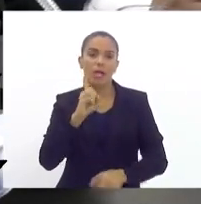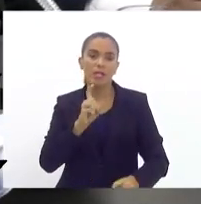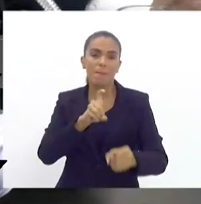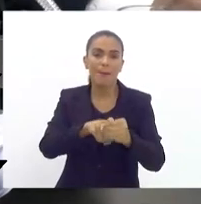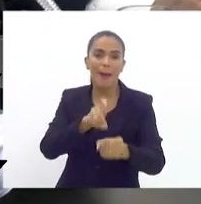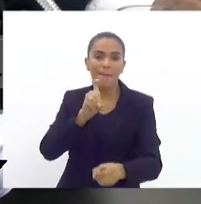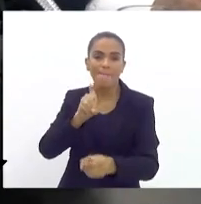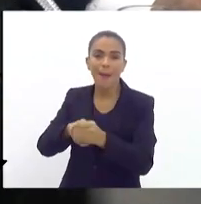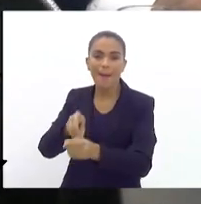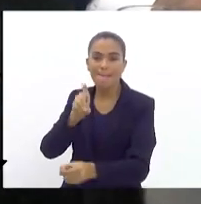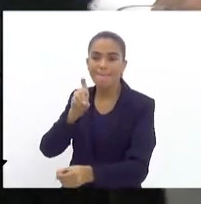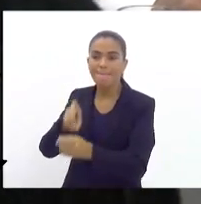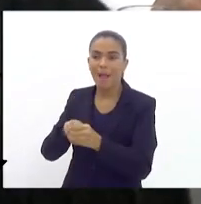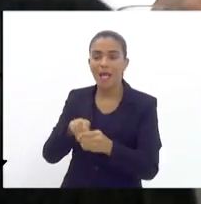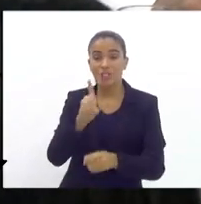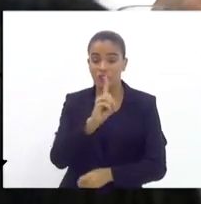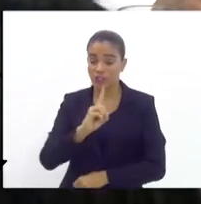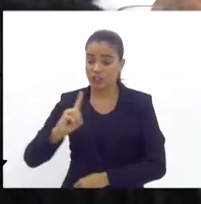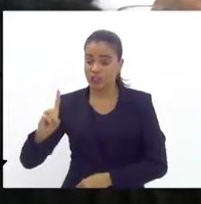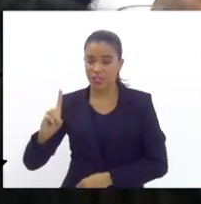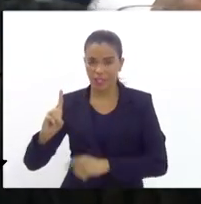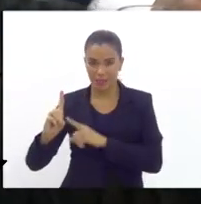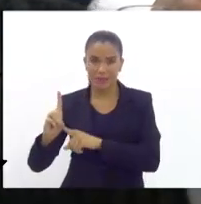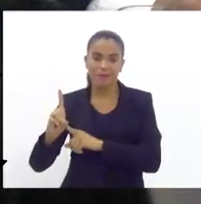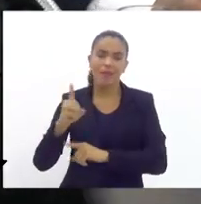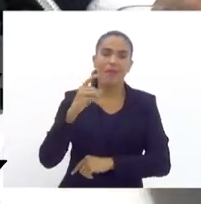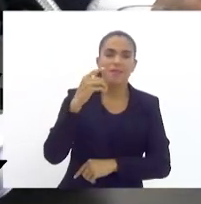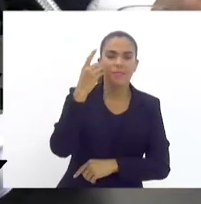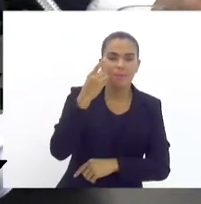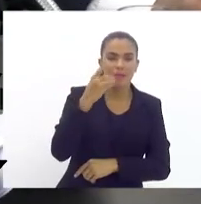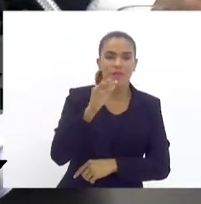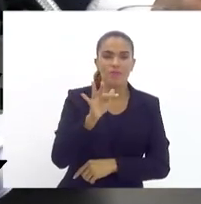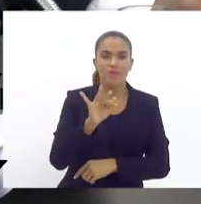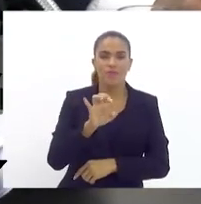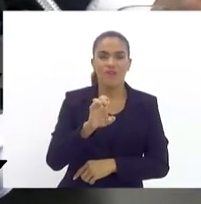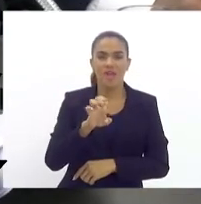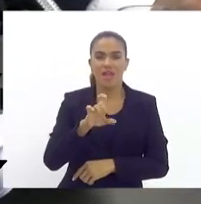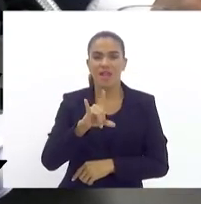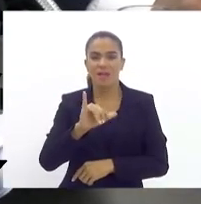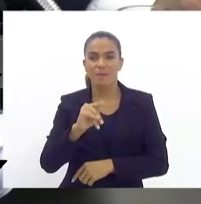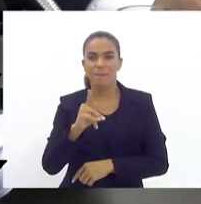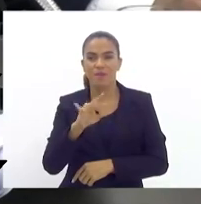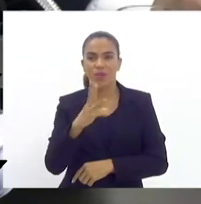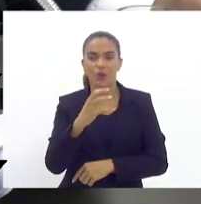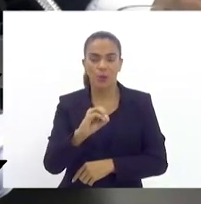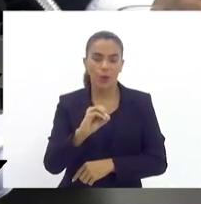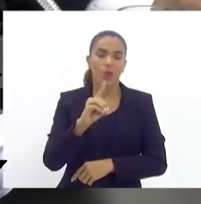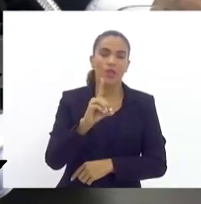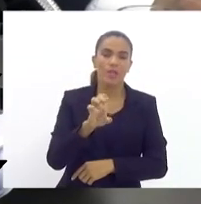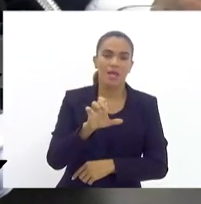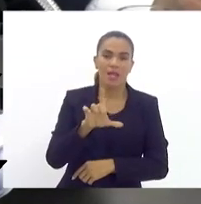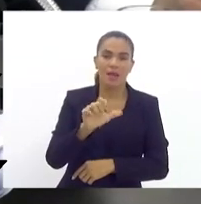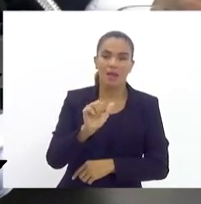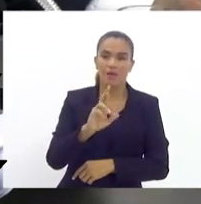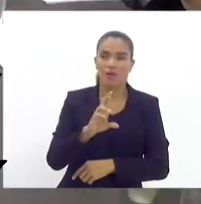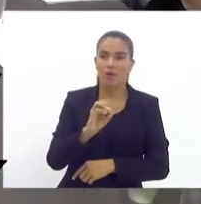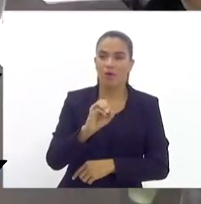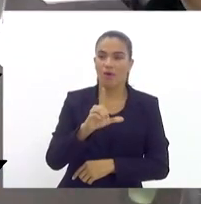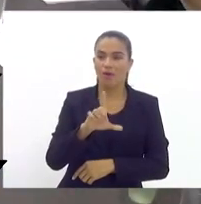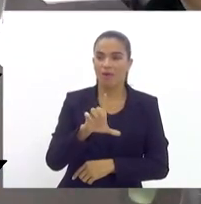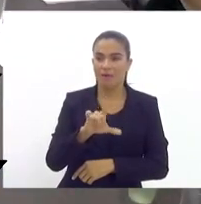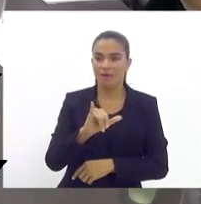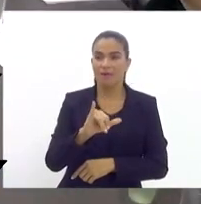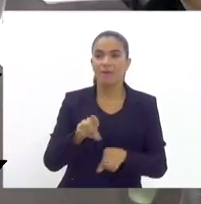a vertente de direita, o deputado Filipinho, deputado Fred, deputado Delaroli, do PL,